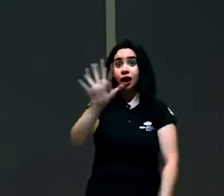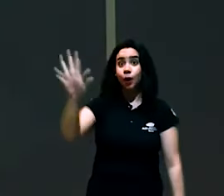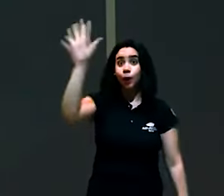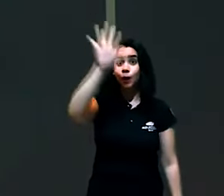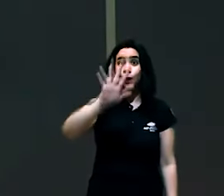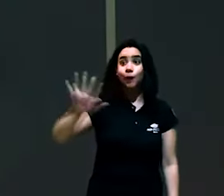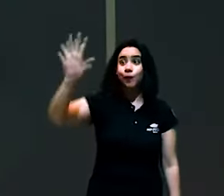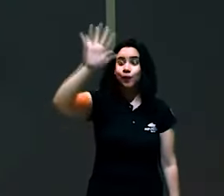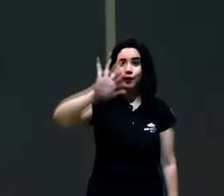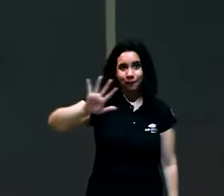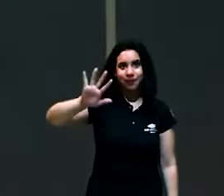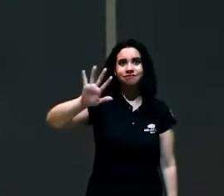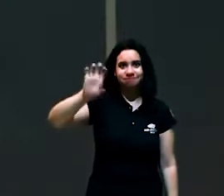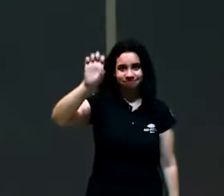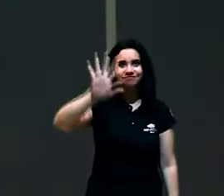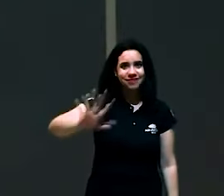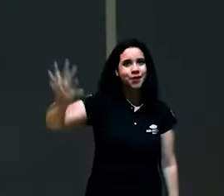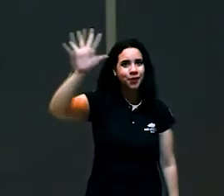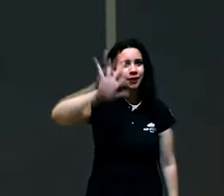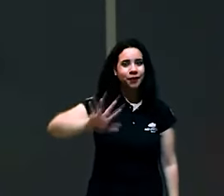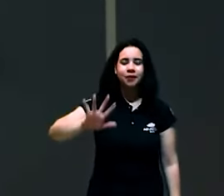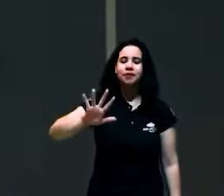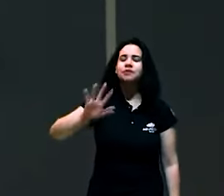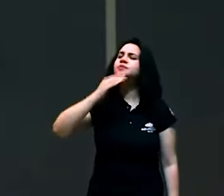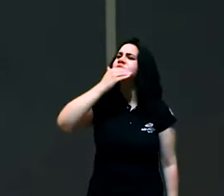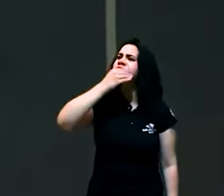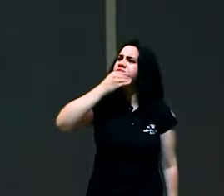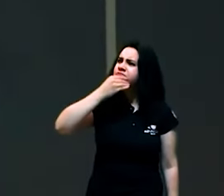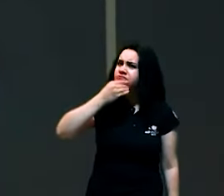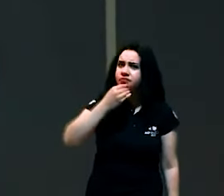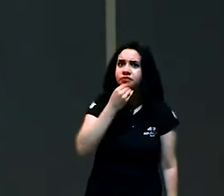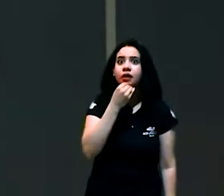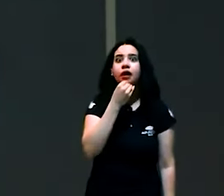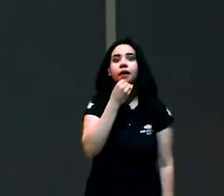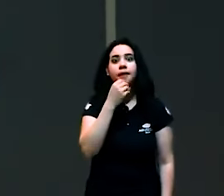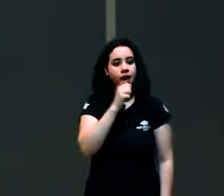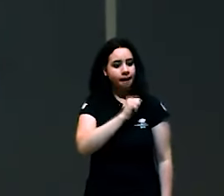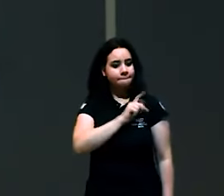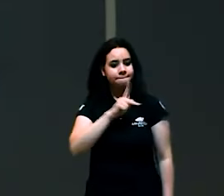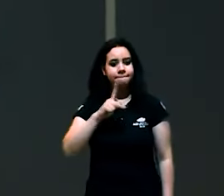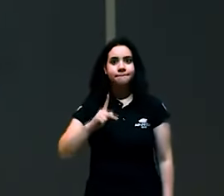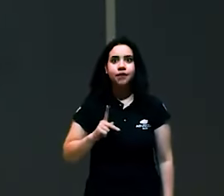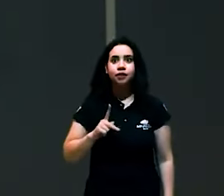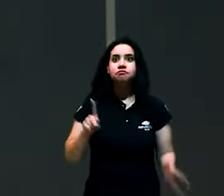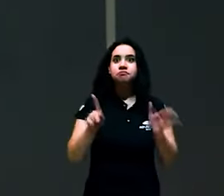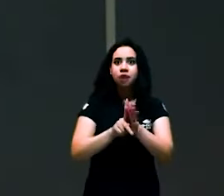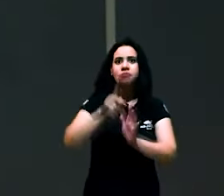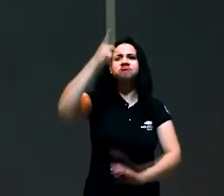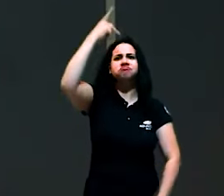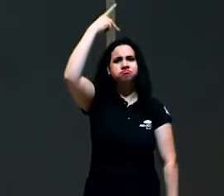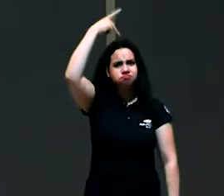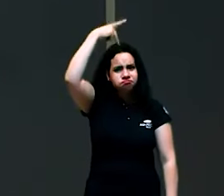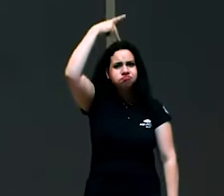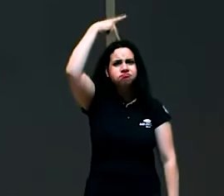o apóstolo do Pentecostés. Este homem chegou a orar 12 horas por